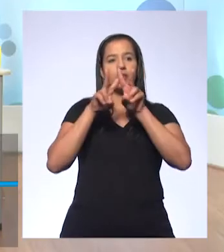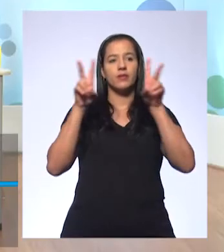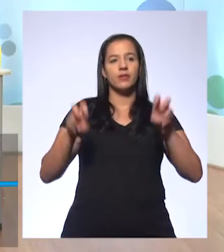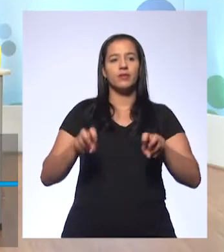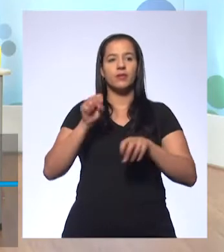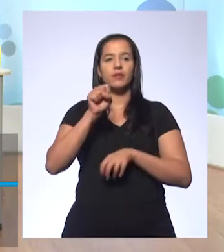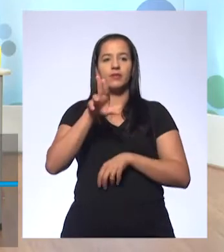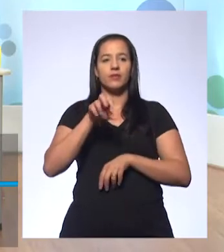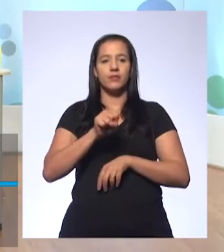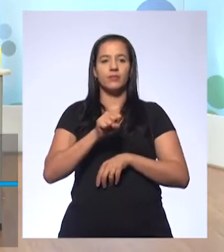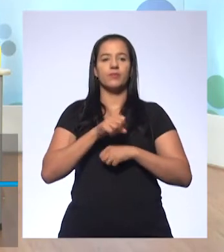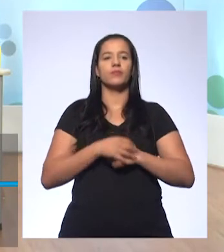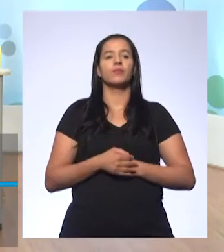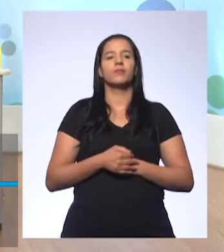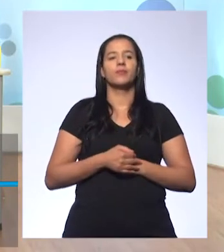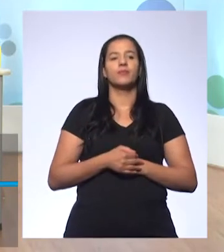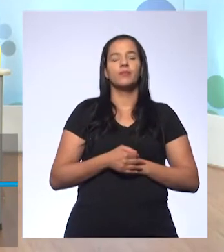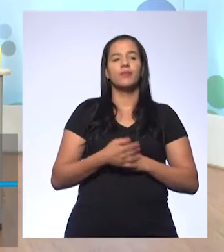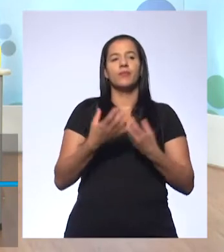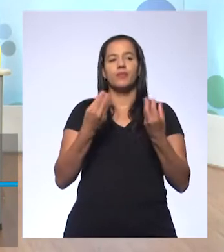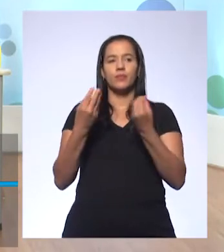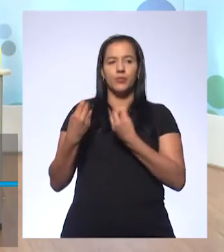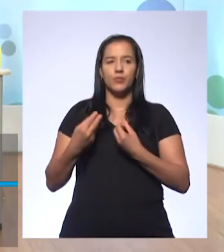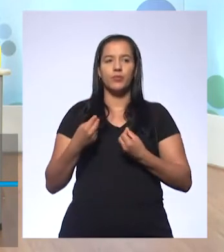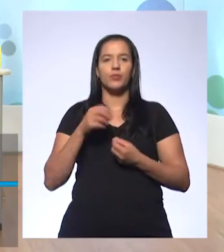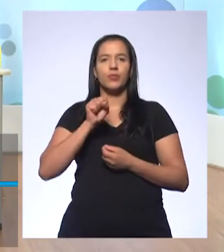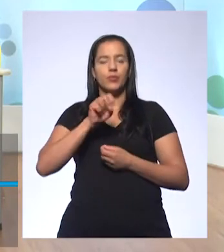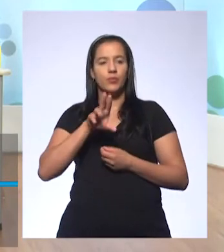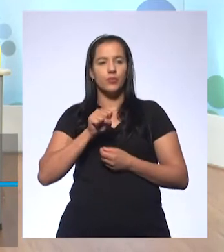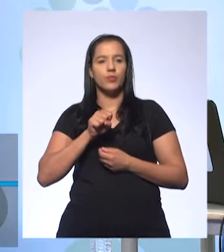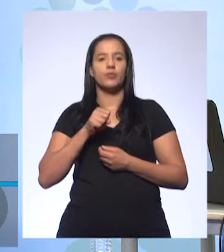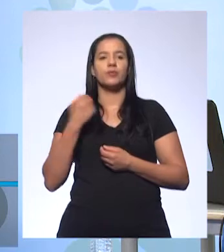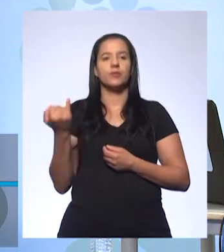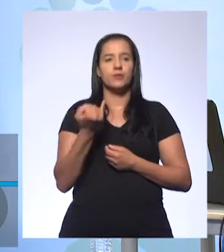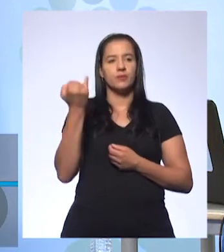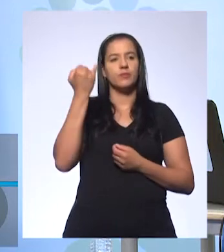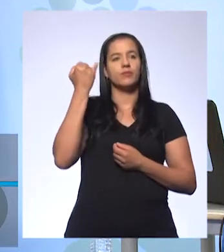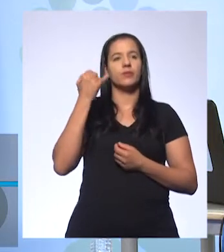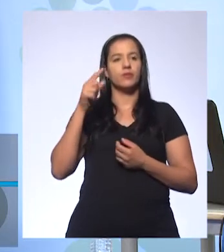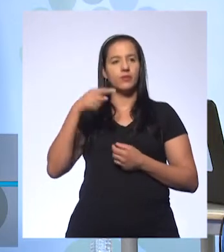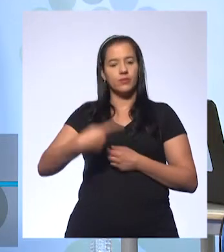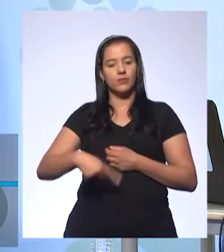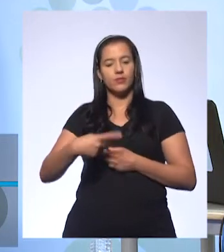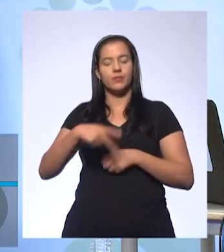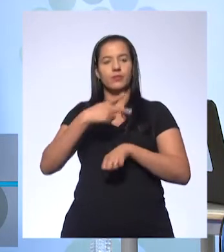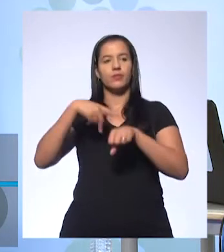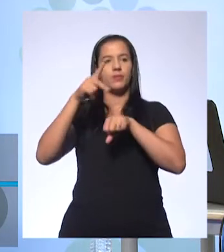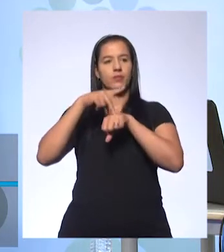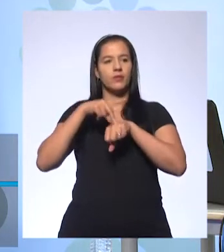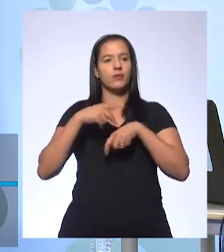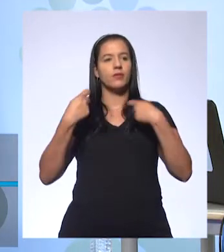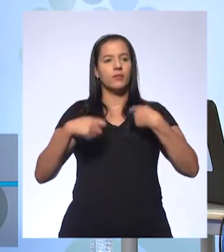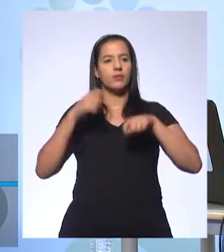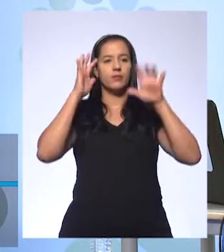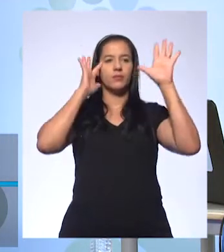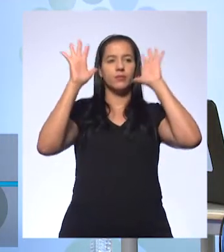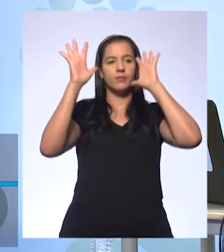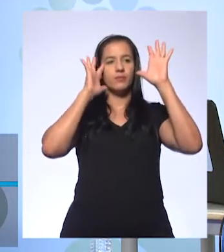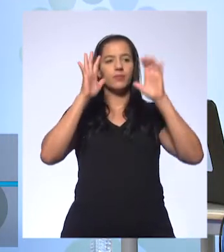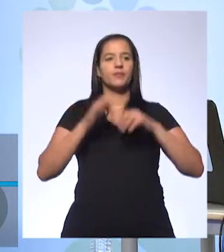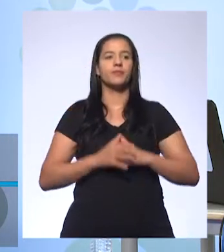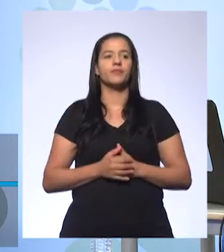ser SUS. Viu? Porque eu tenho essa leve impressão que o SUS tem um pouco de importância aí no nosso país, e eu acho que a gente precisa refletir sobre isso